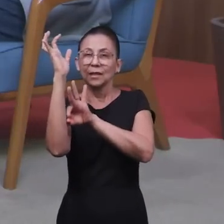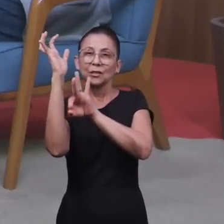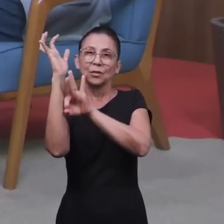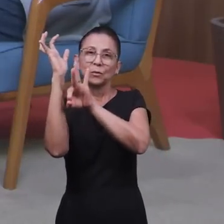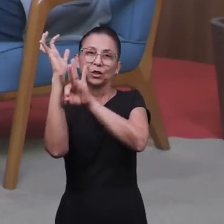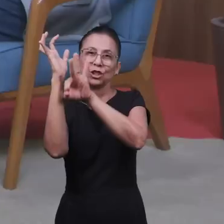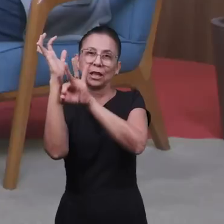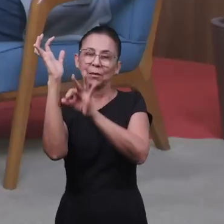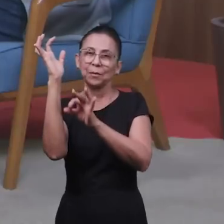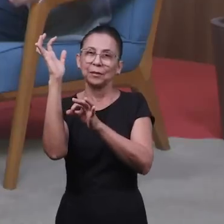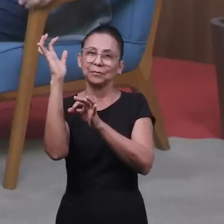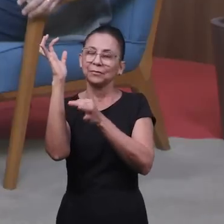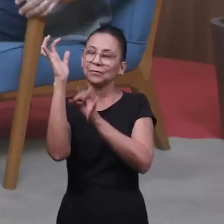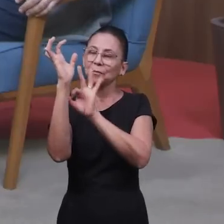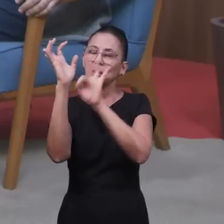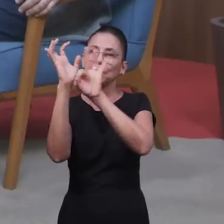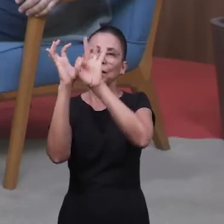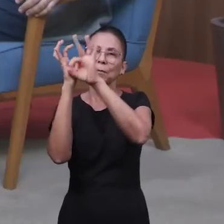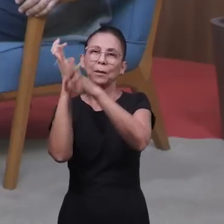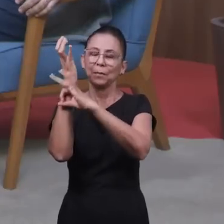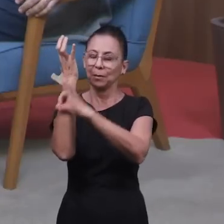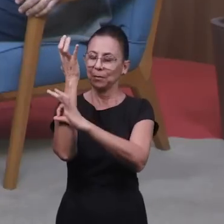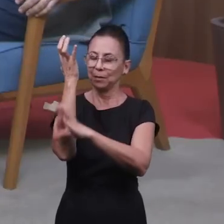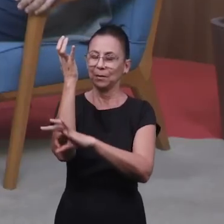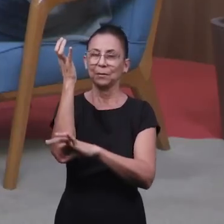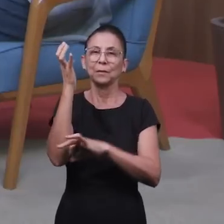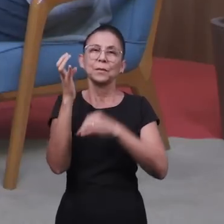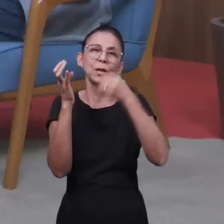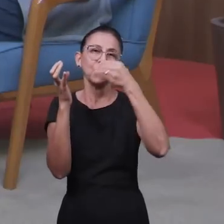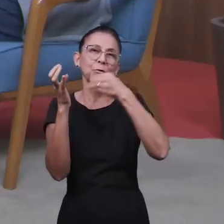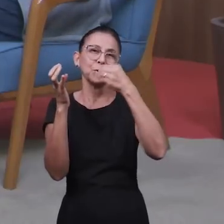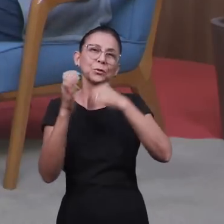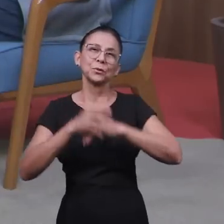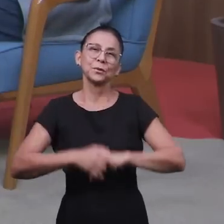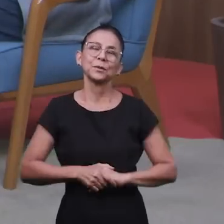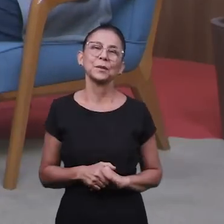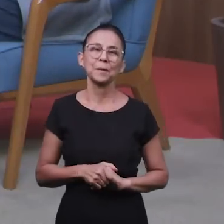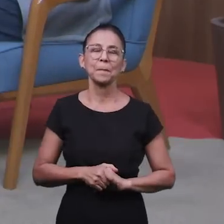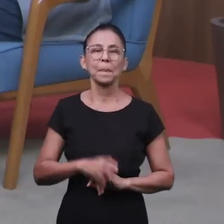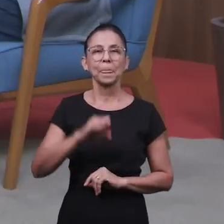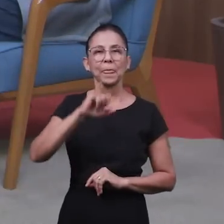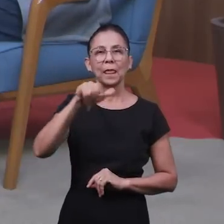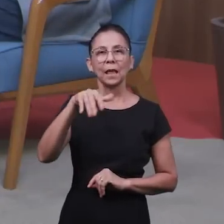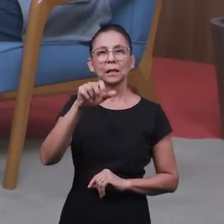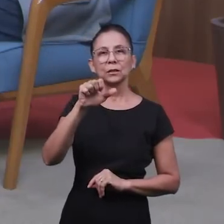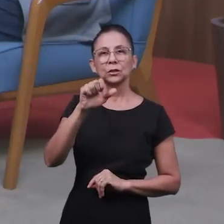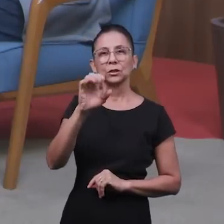depois do resultado da flor, vem ali o fruto que vai nascer. Por isso a preocupação